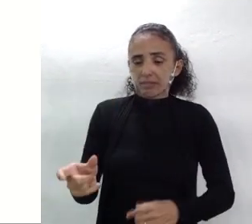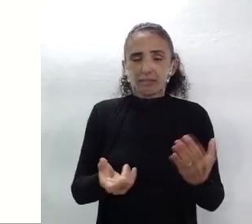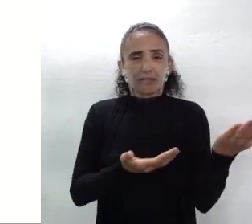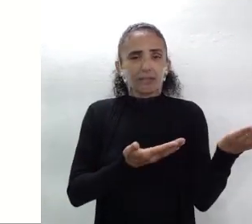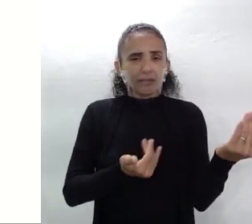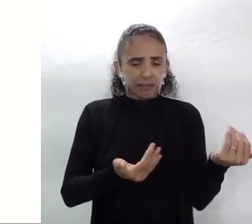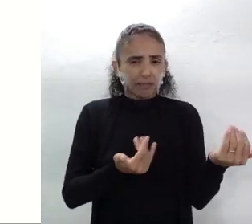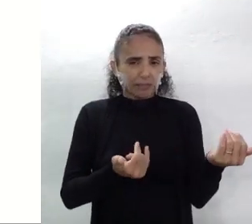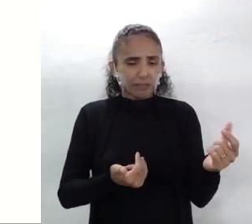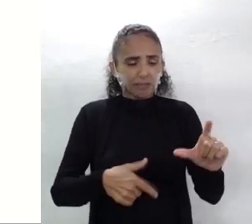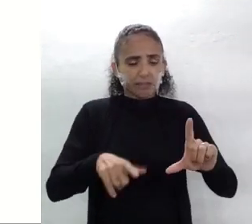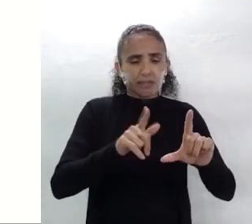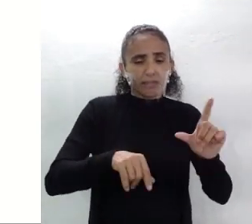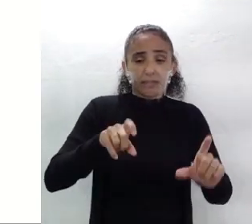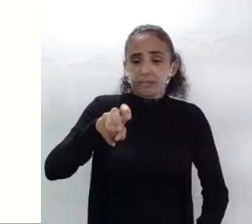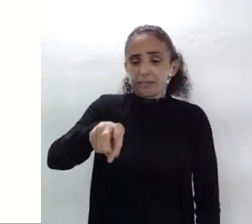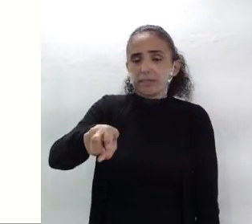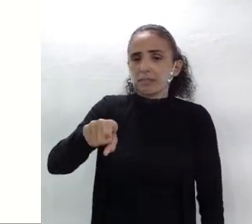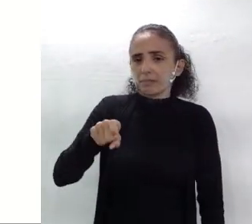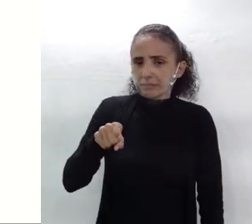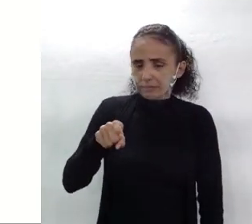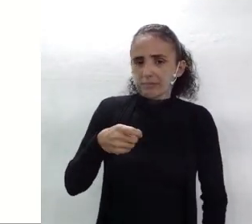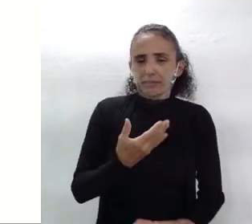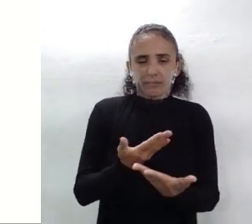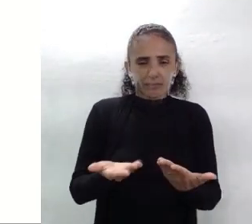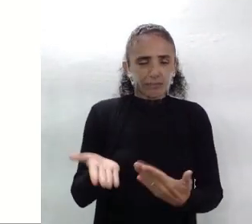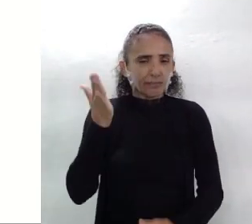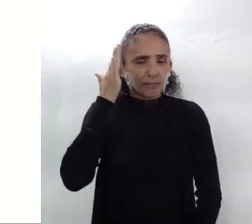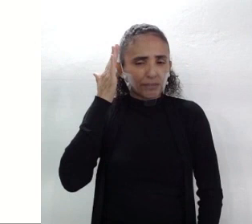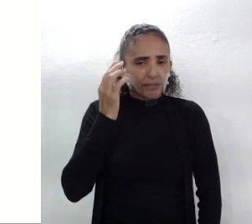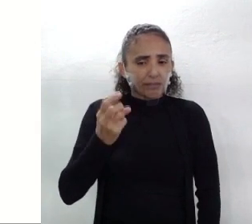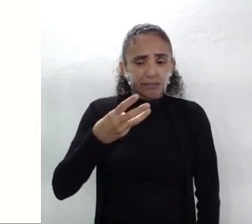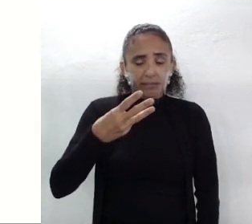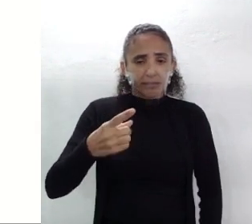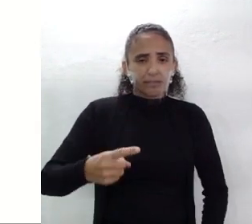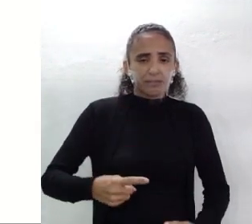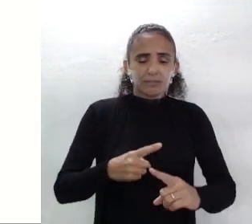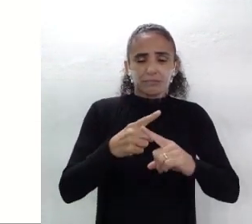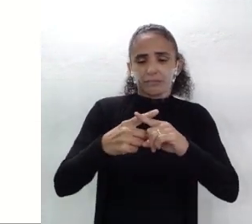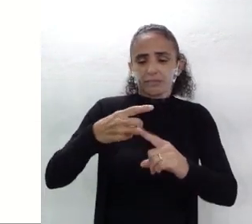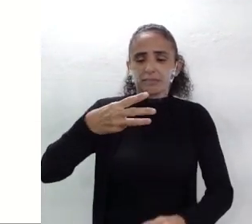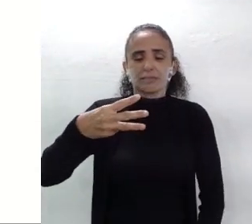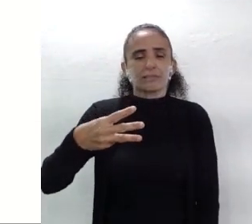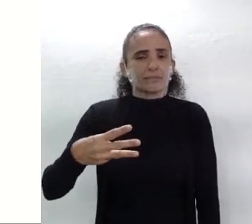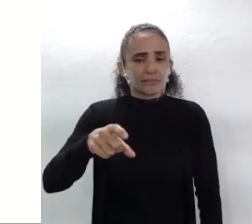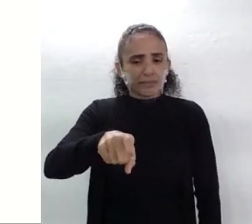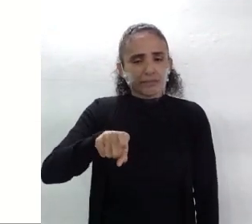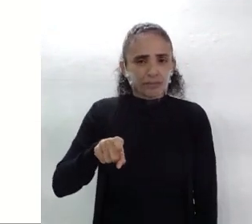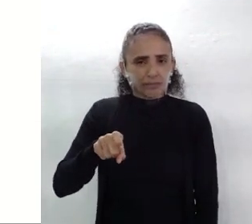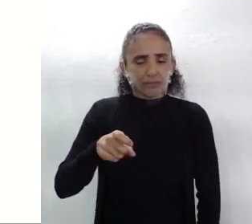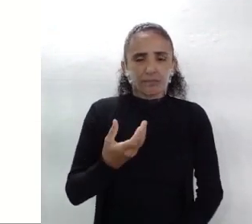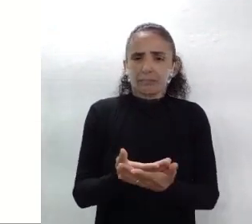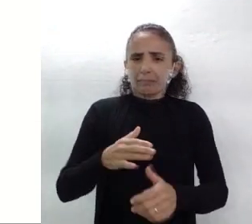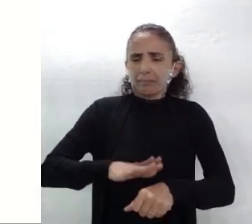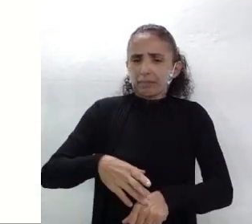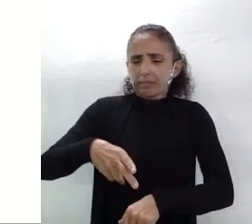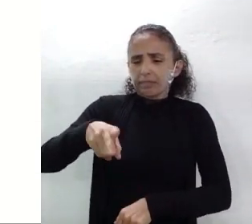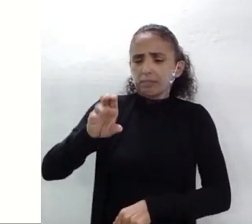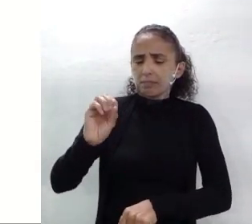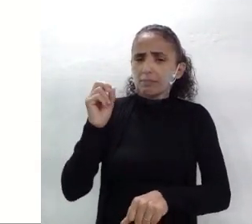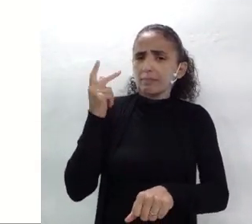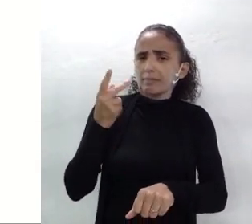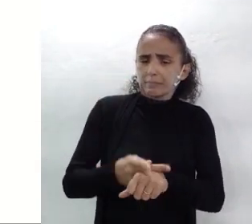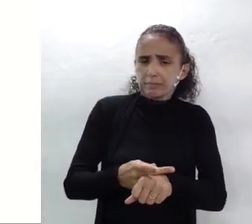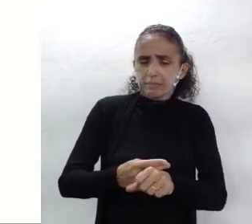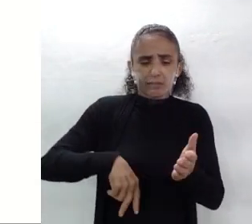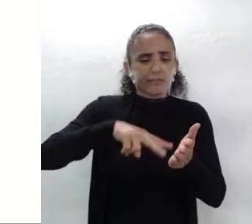uma incógnita, pois não se sabe, a gente faz 3 vezes X. Então, ó, mais 50 moedas. Então, vamos